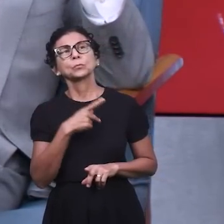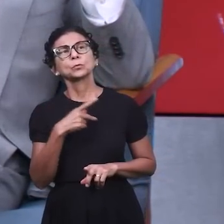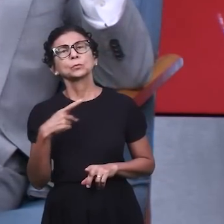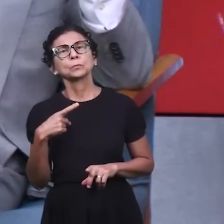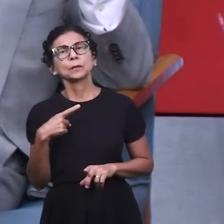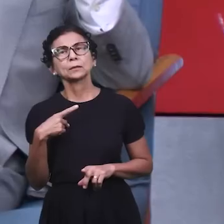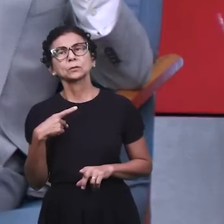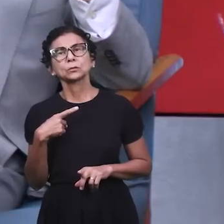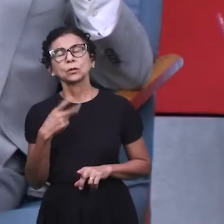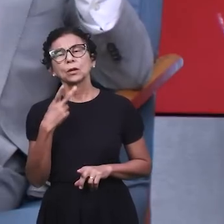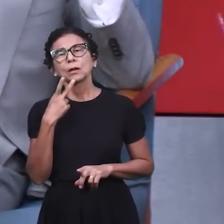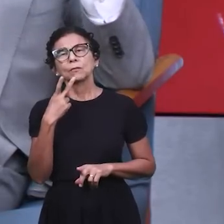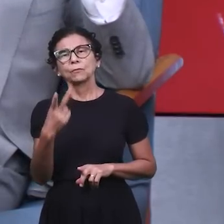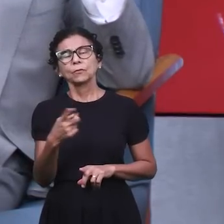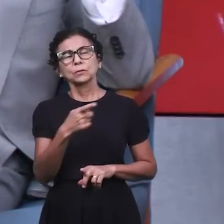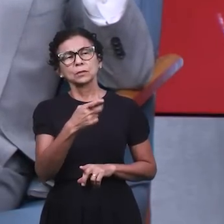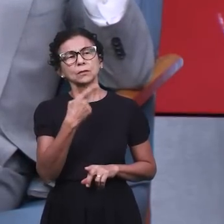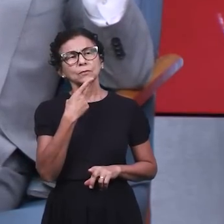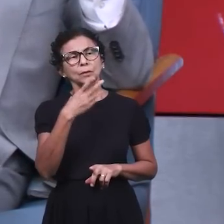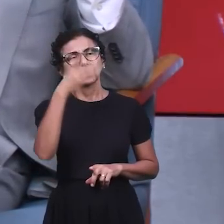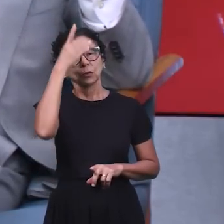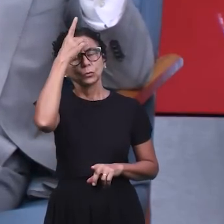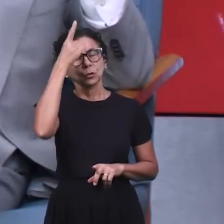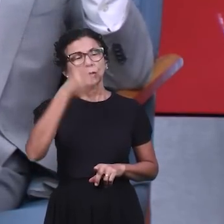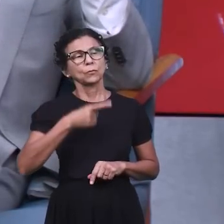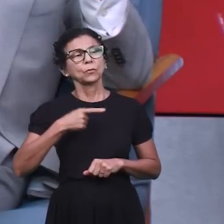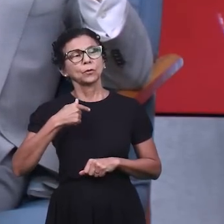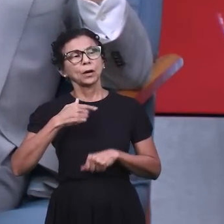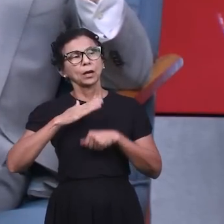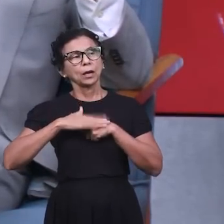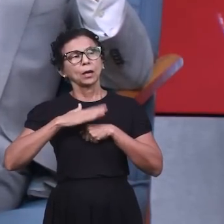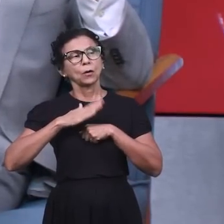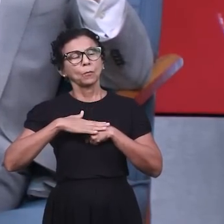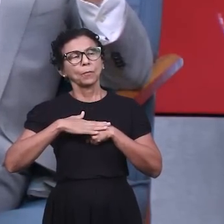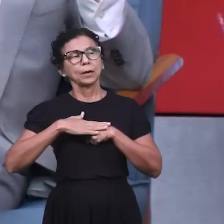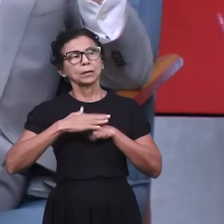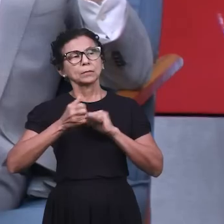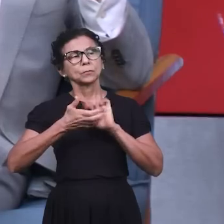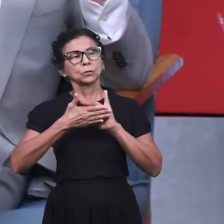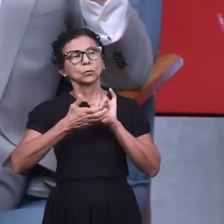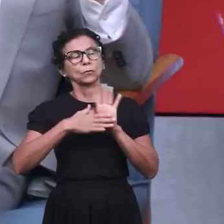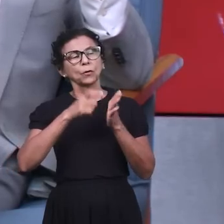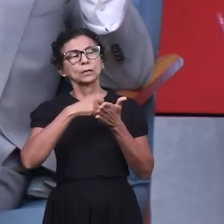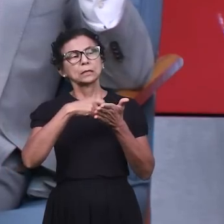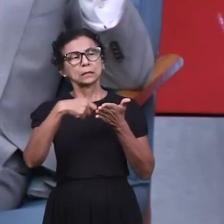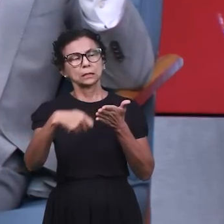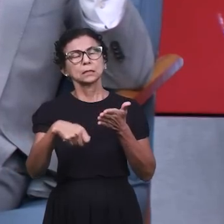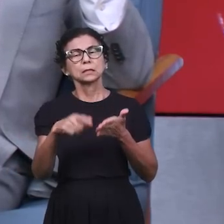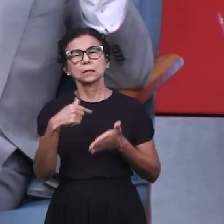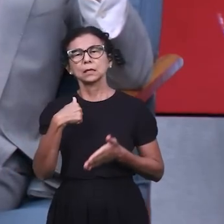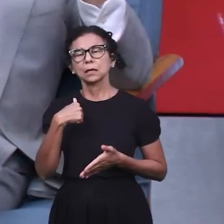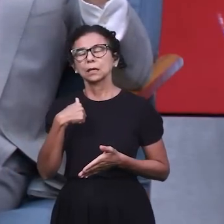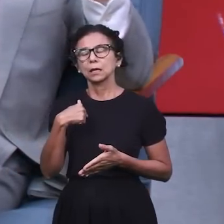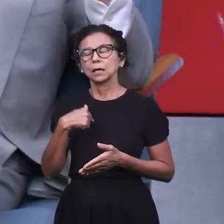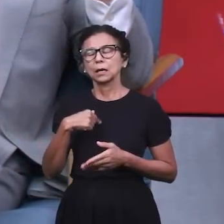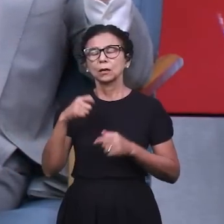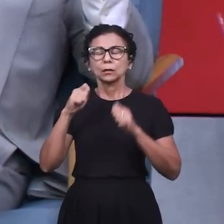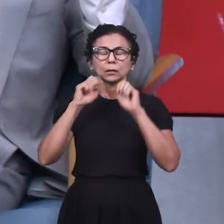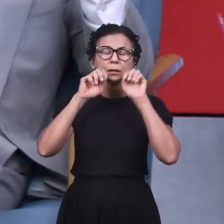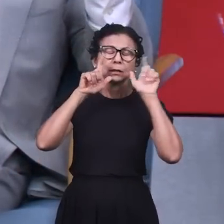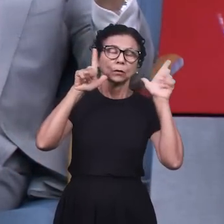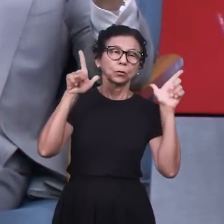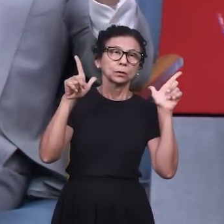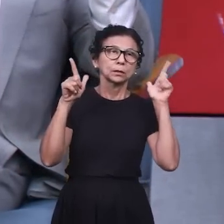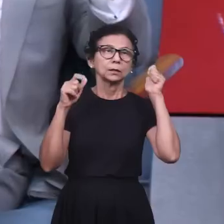falou aquele dom, mas quem escreveu esse louvor fui eu, e realmente aconteceu exatamente como você falou. Eu acordei de